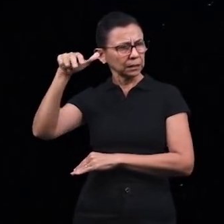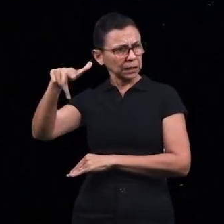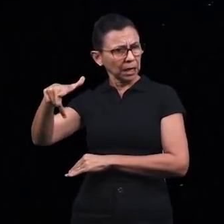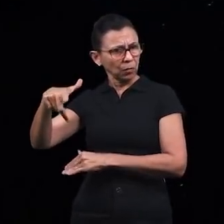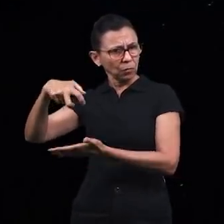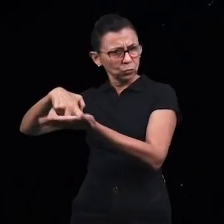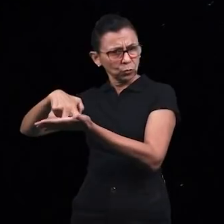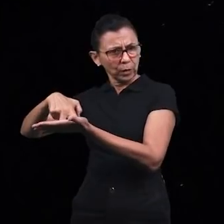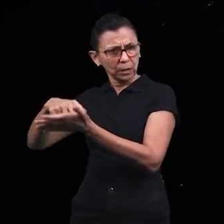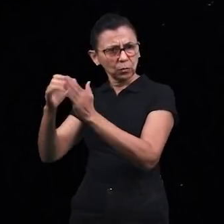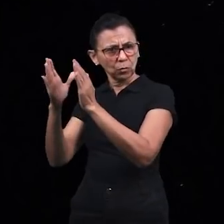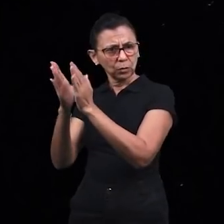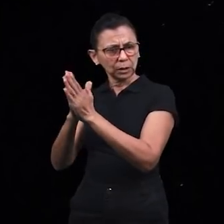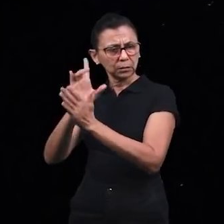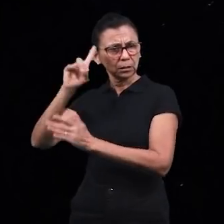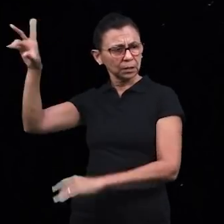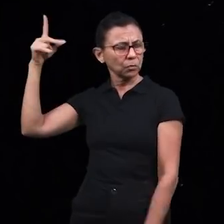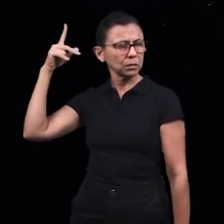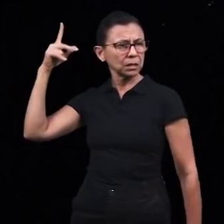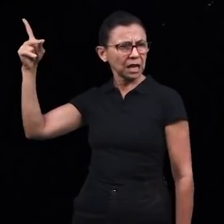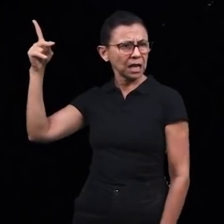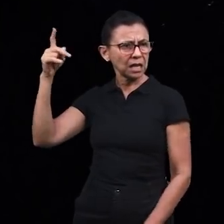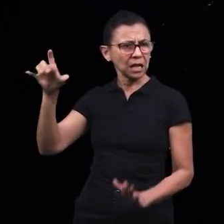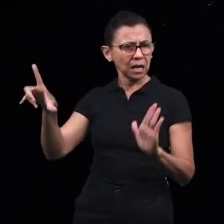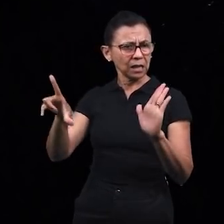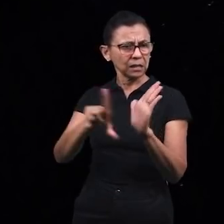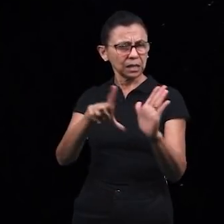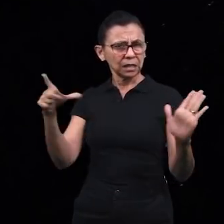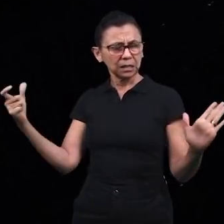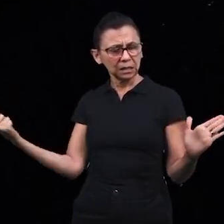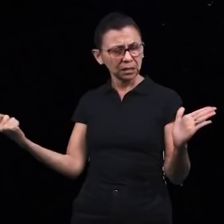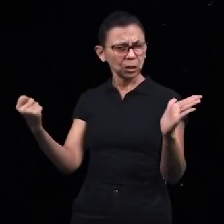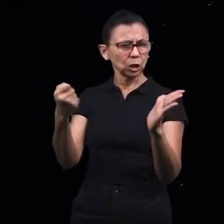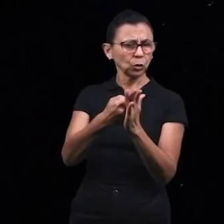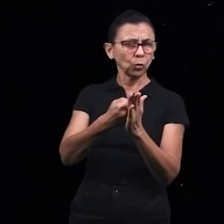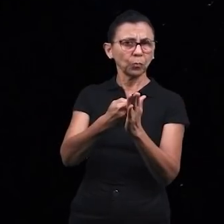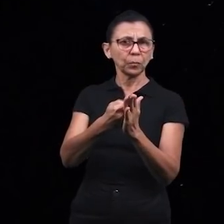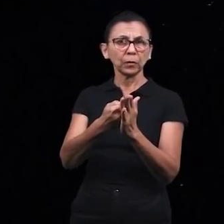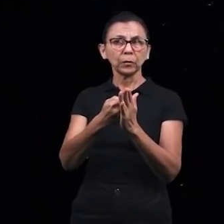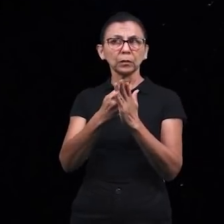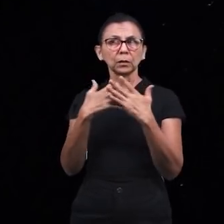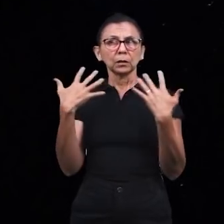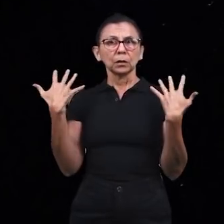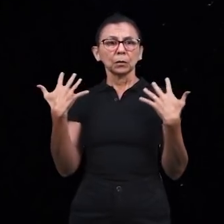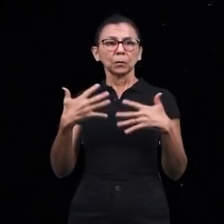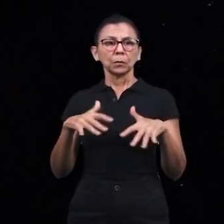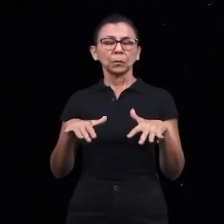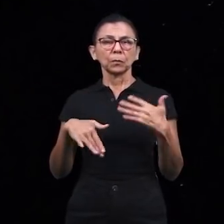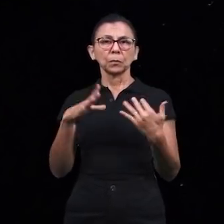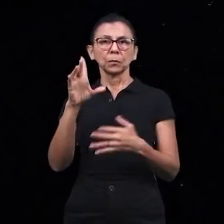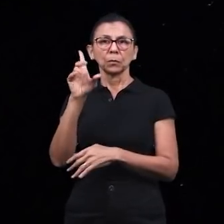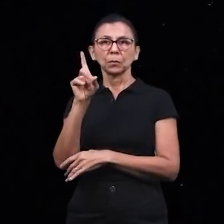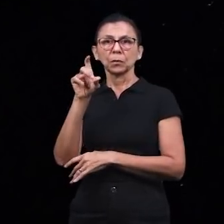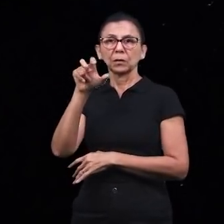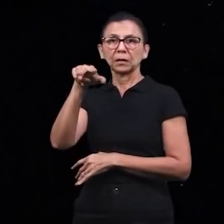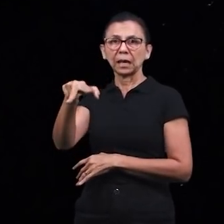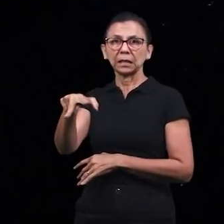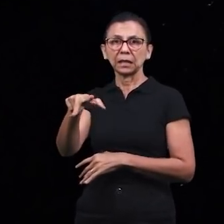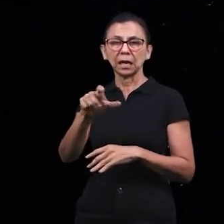De joelhos ele orava e glorificava a